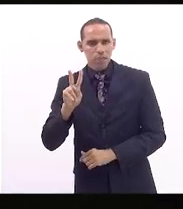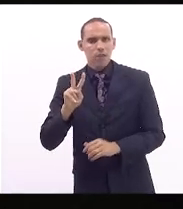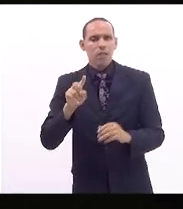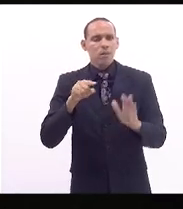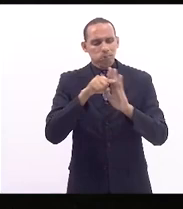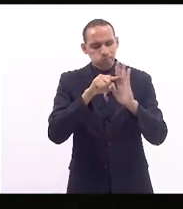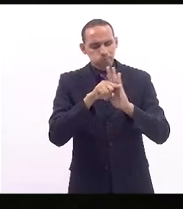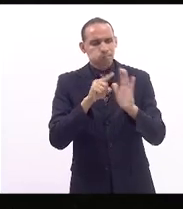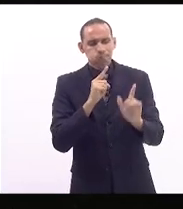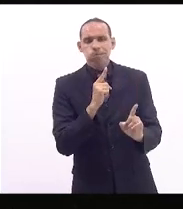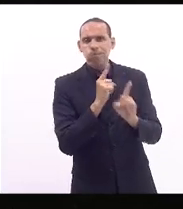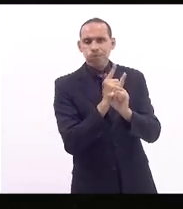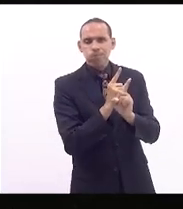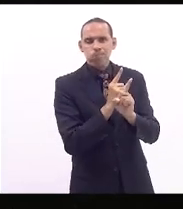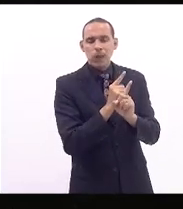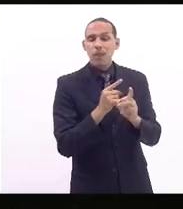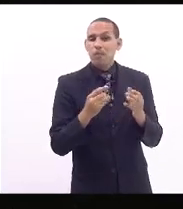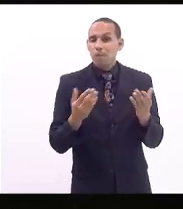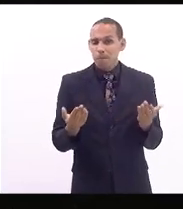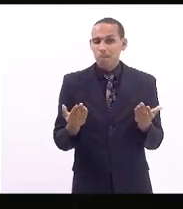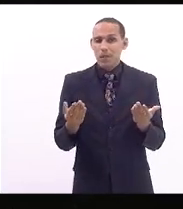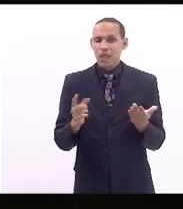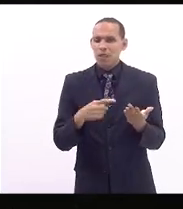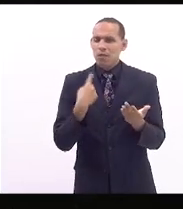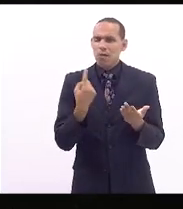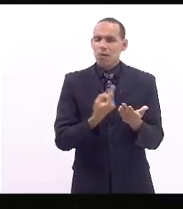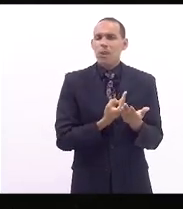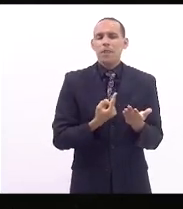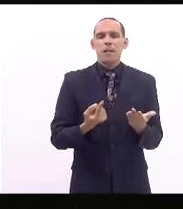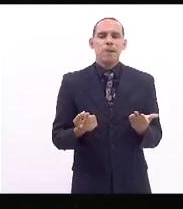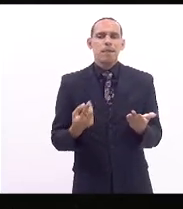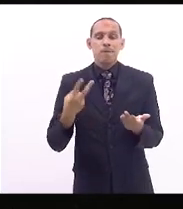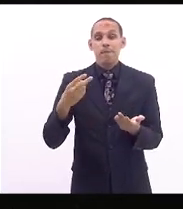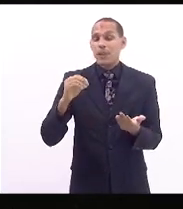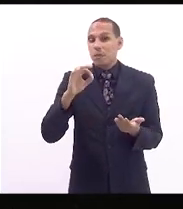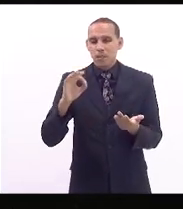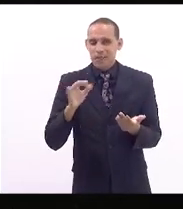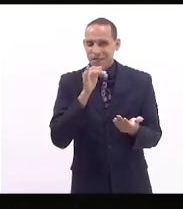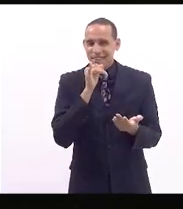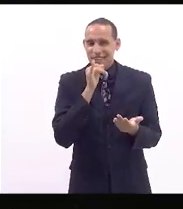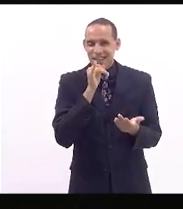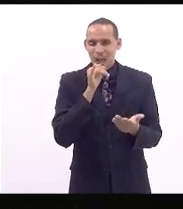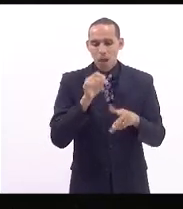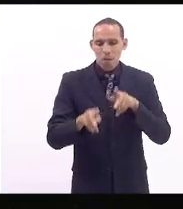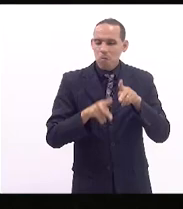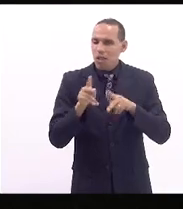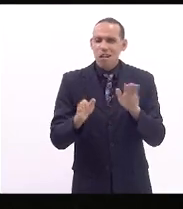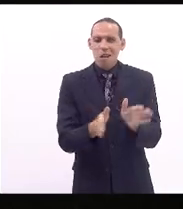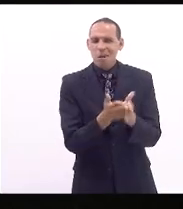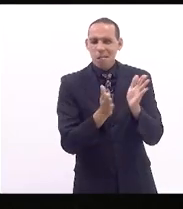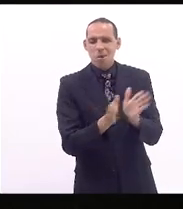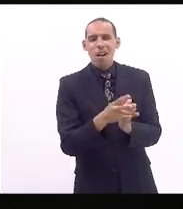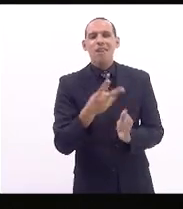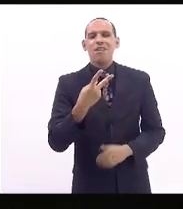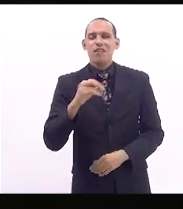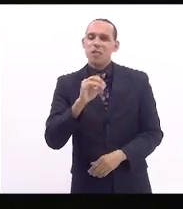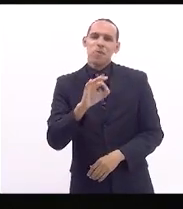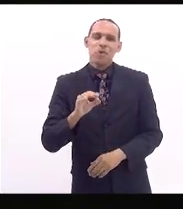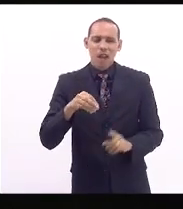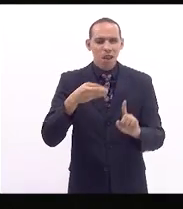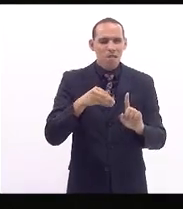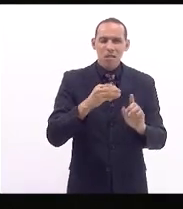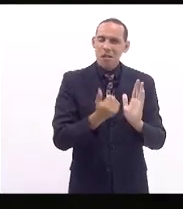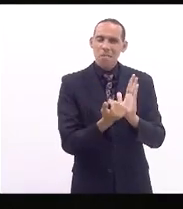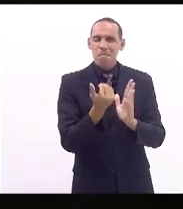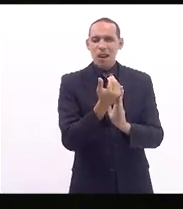nesse sentido quando a gente pega por exemplo Vinte por cento da nossa população mais pobre mais